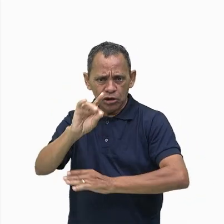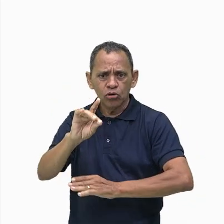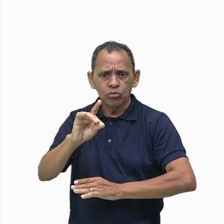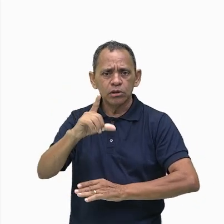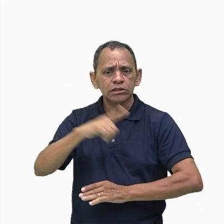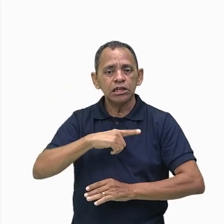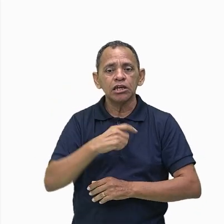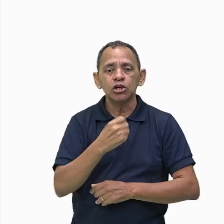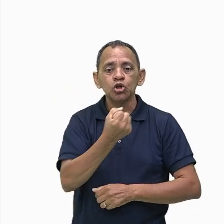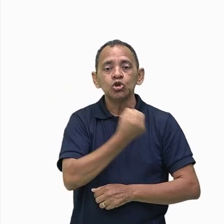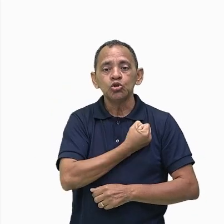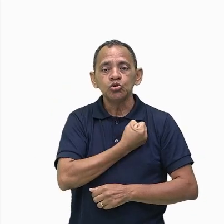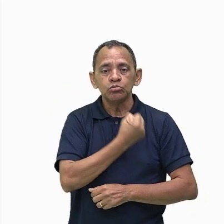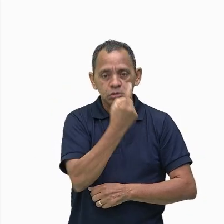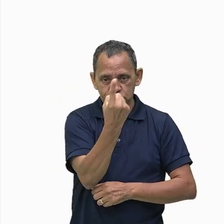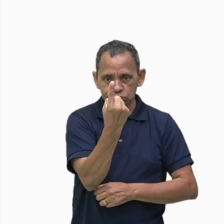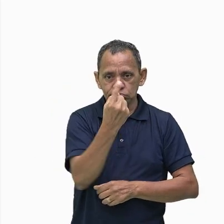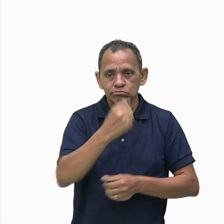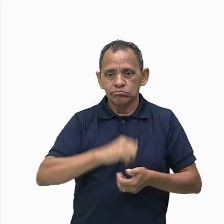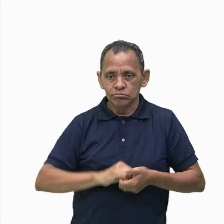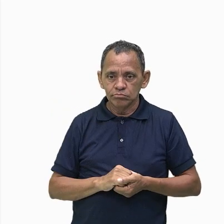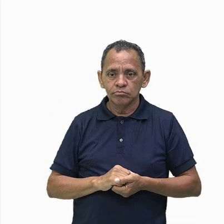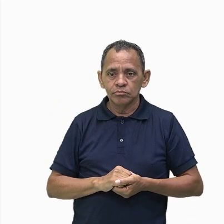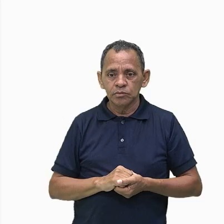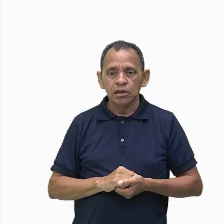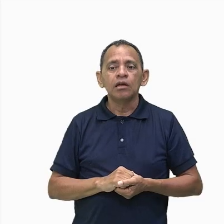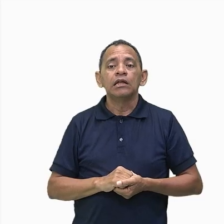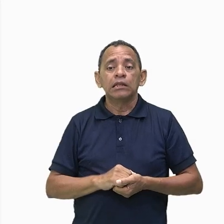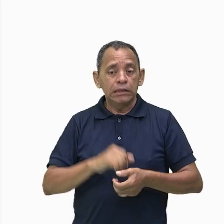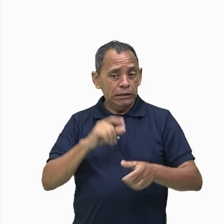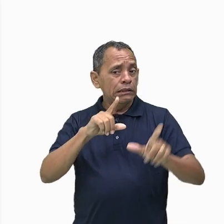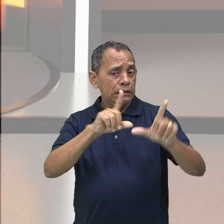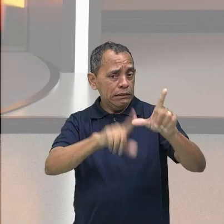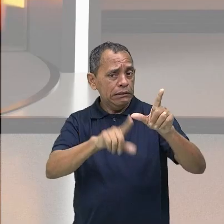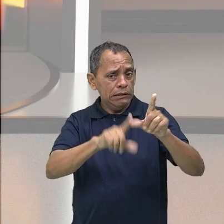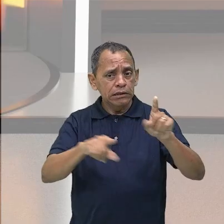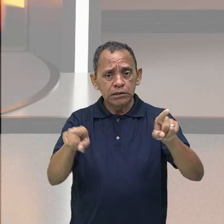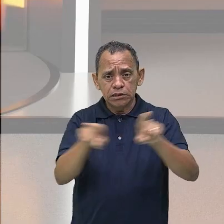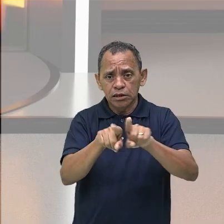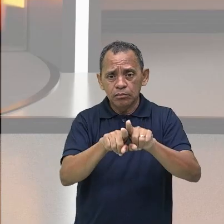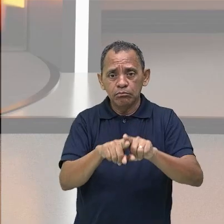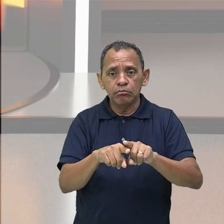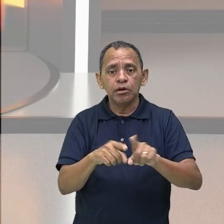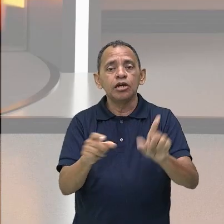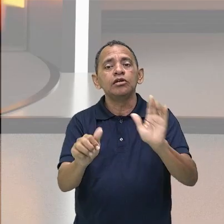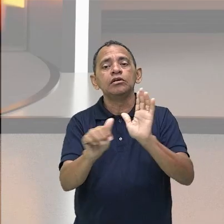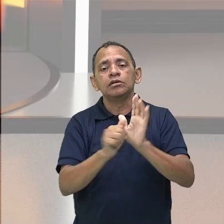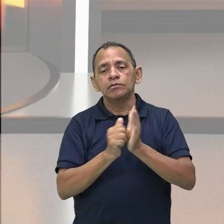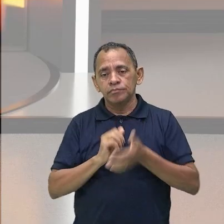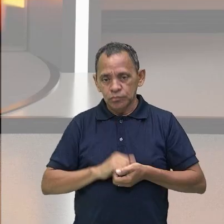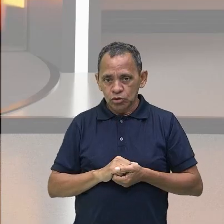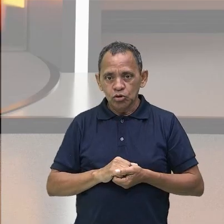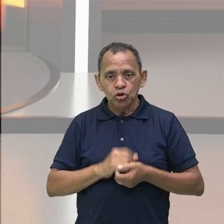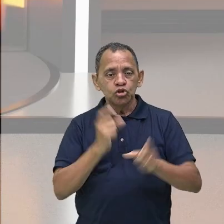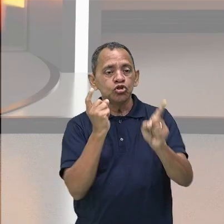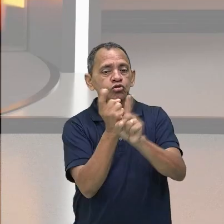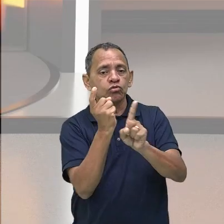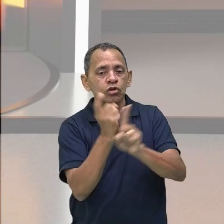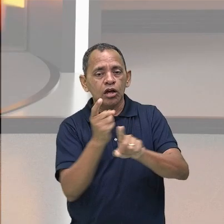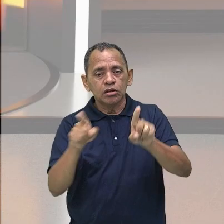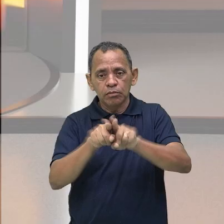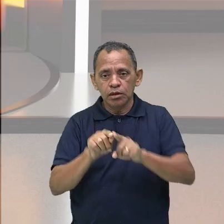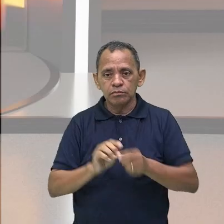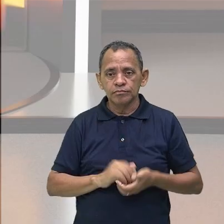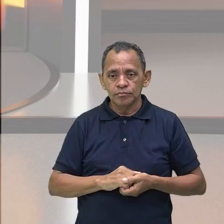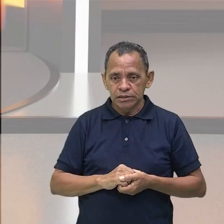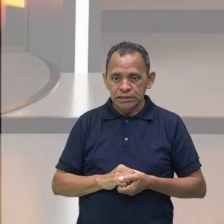numerada ou até mesmo identificadas por letras também, tá? Nas cidades também existem as vilas, que